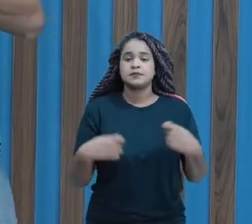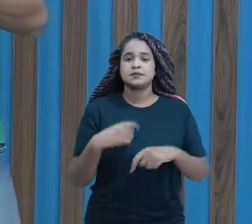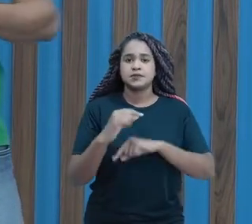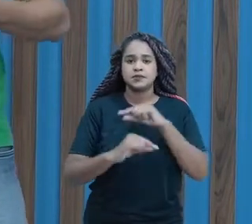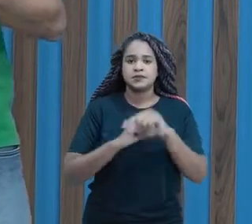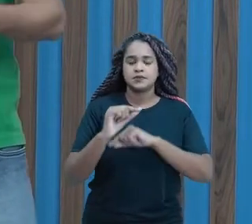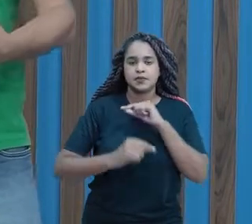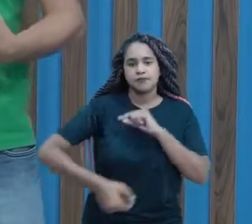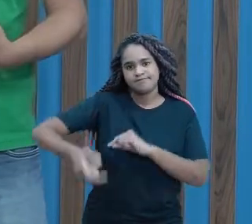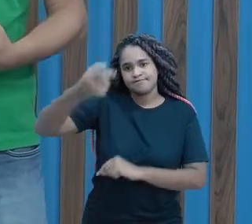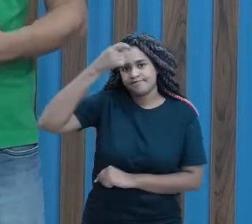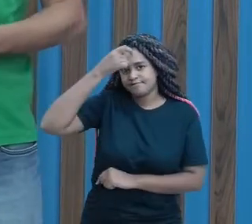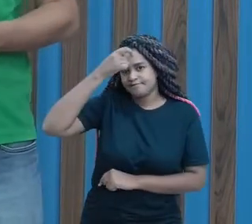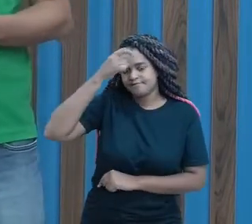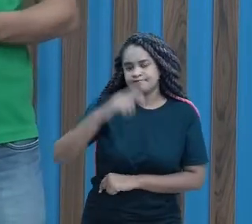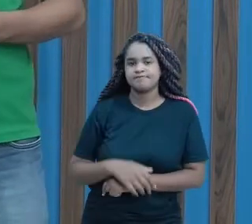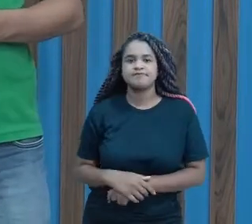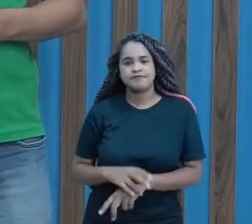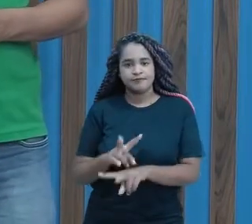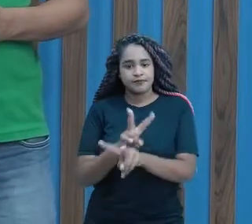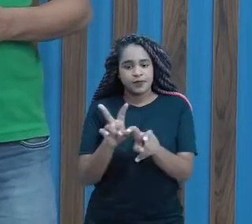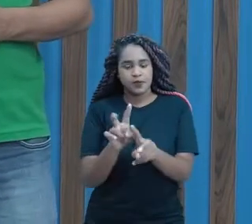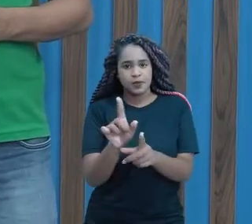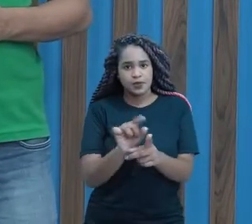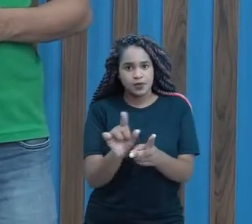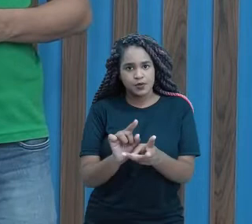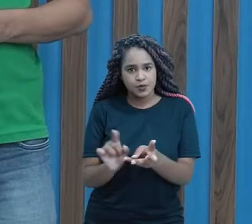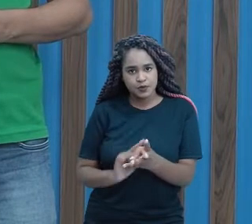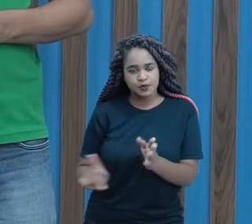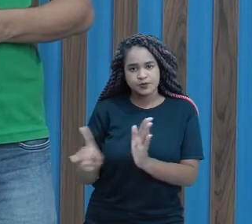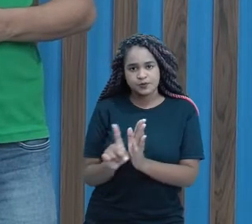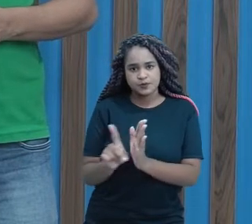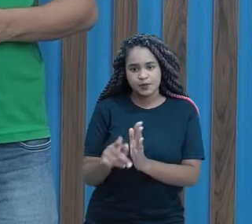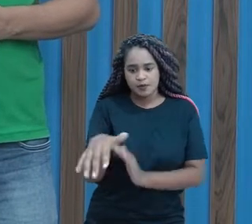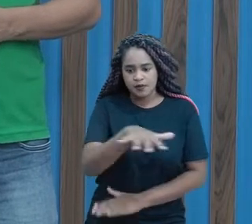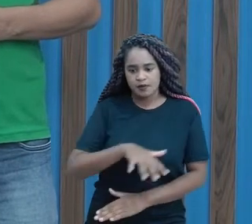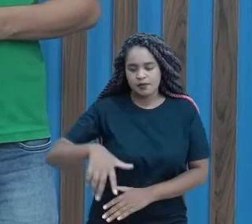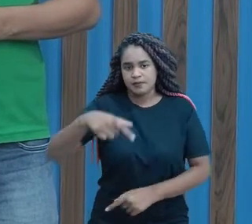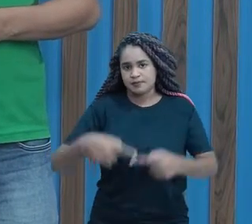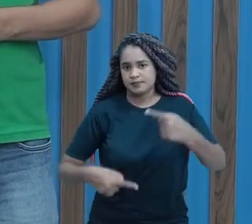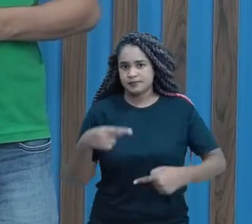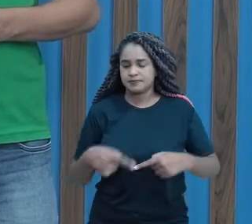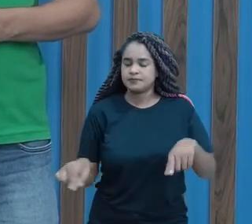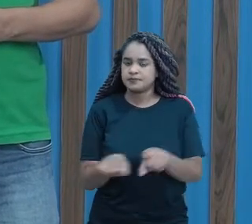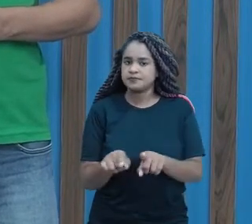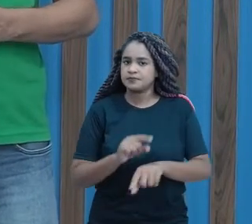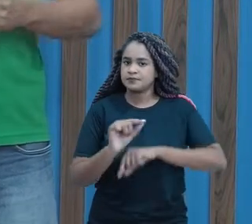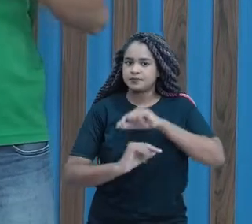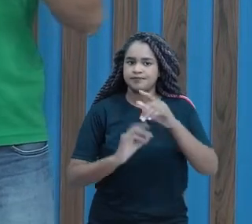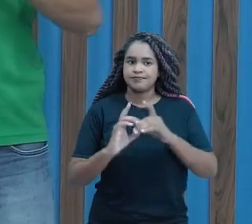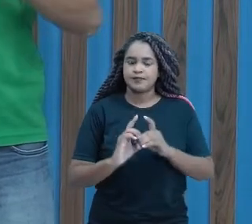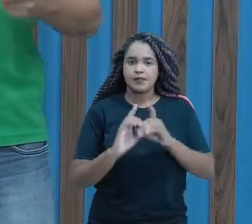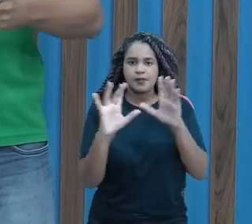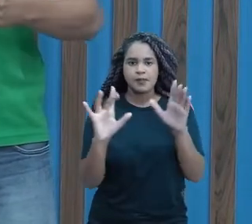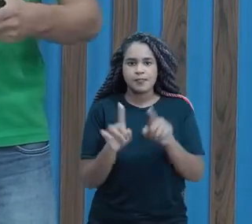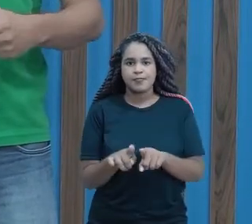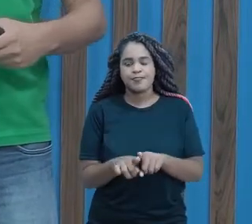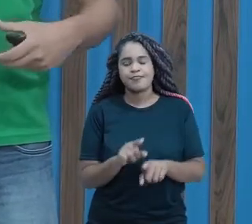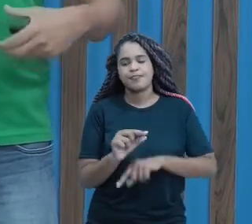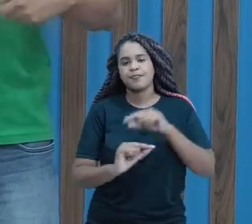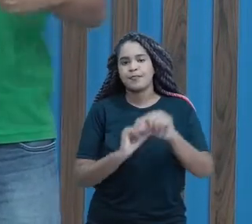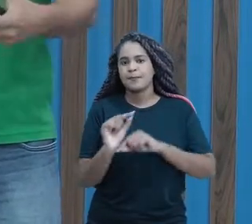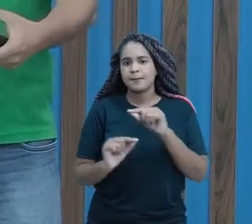a consciência sobre as suas escolhas políticas, como também que a democracia, ela, né, e principalmente os